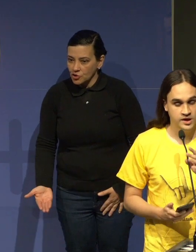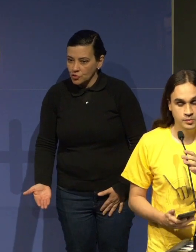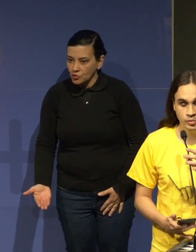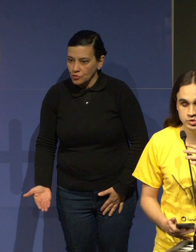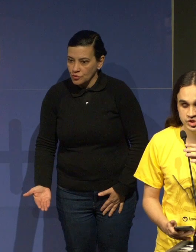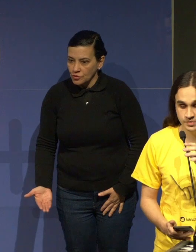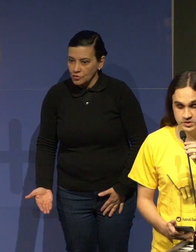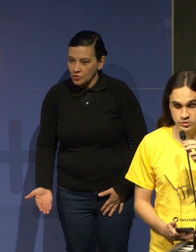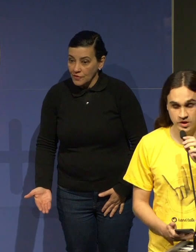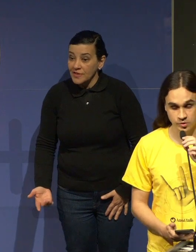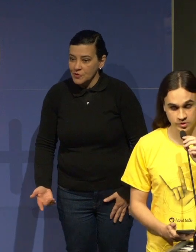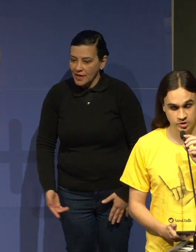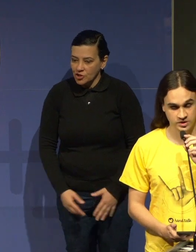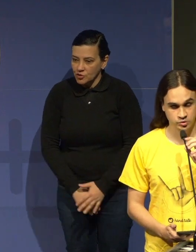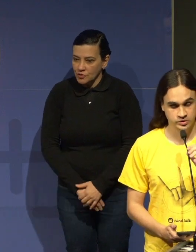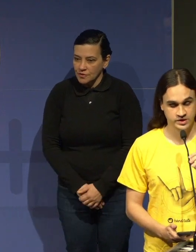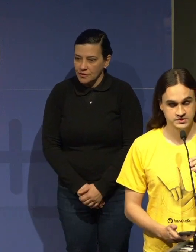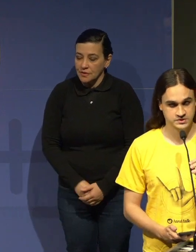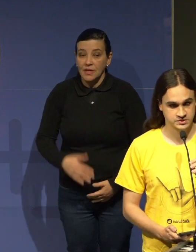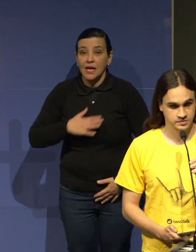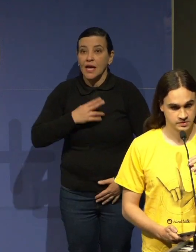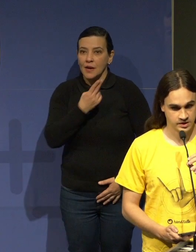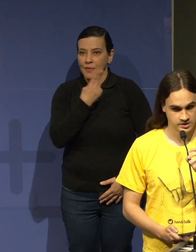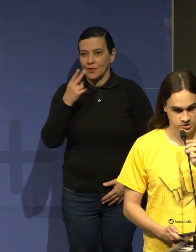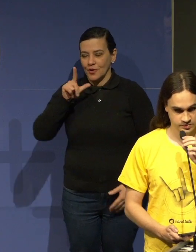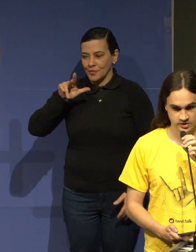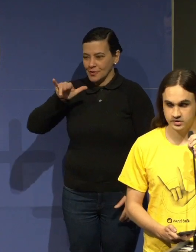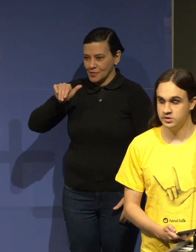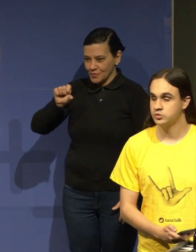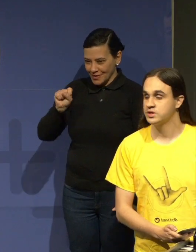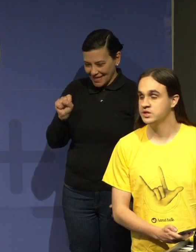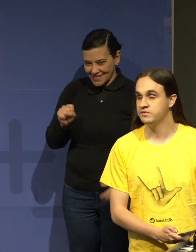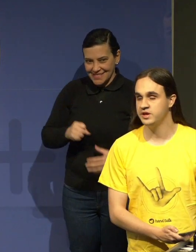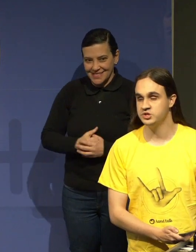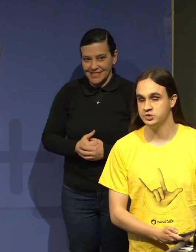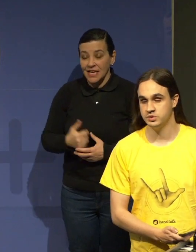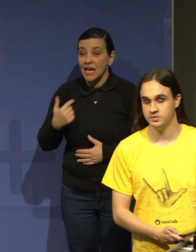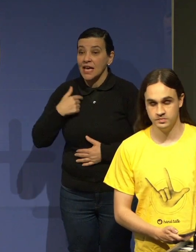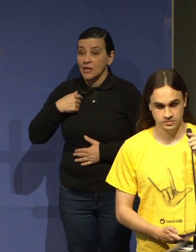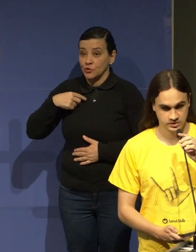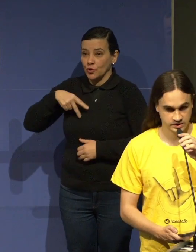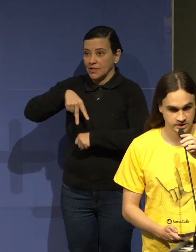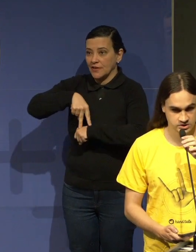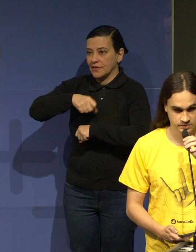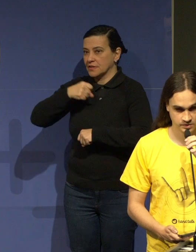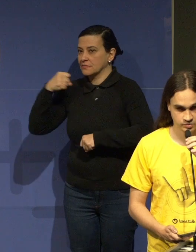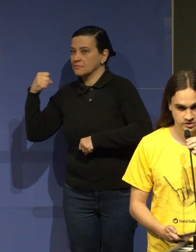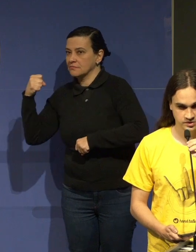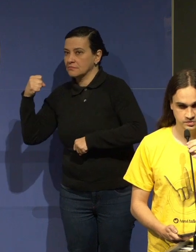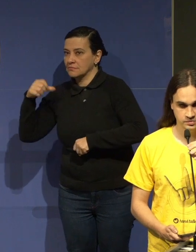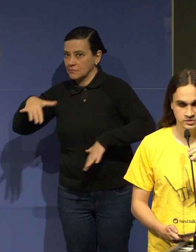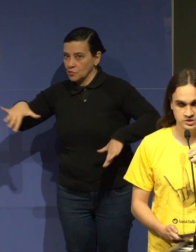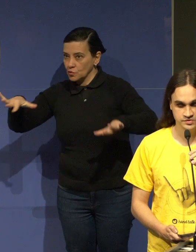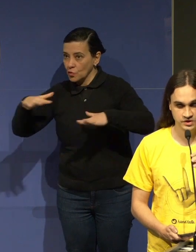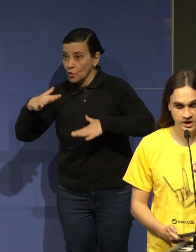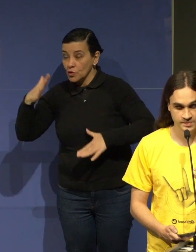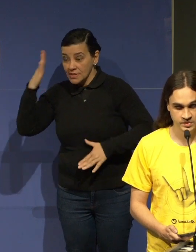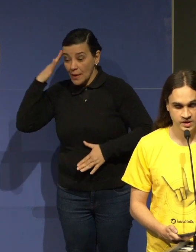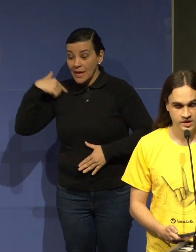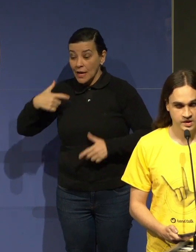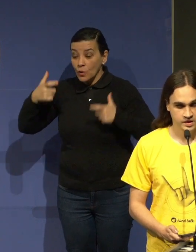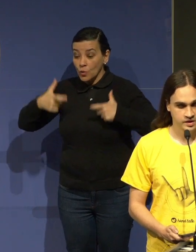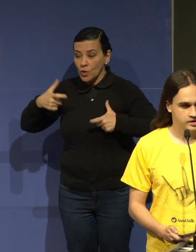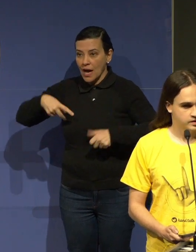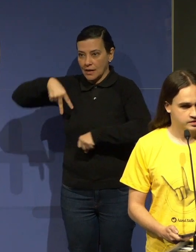Ok, bom dia, pessoal. Meu nome é Lucas. Só para... Eu estou aqui na frente, para aqueles para poder